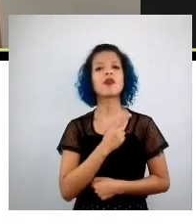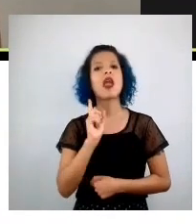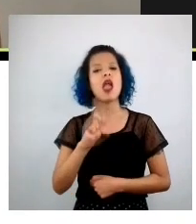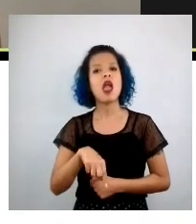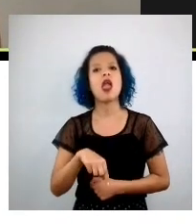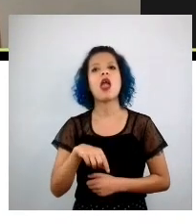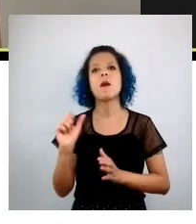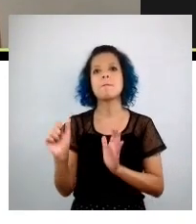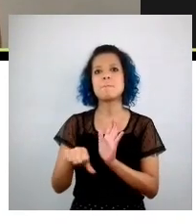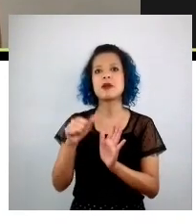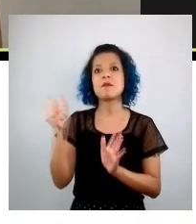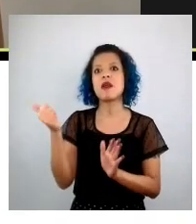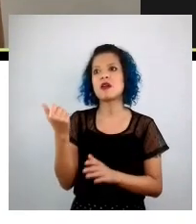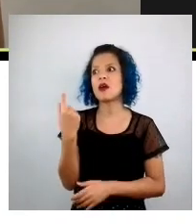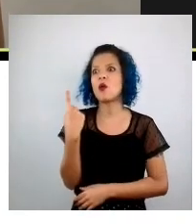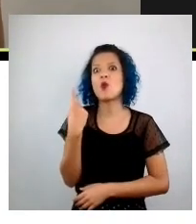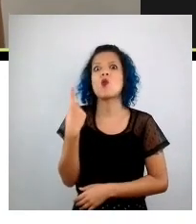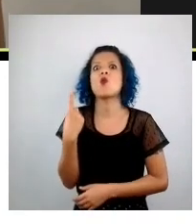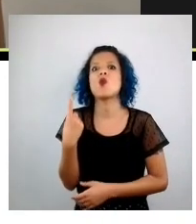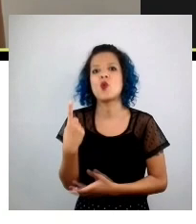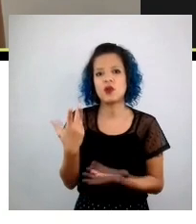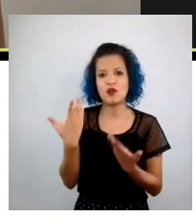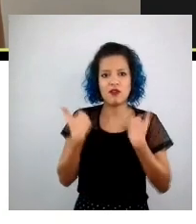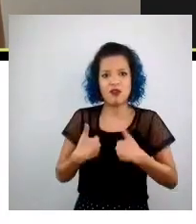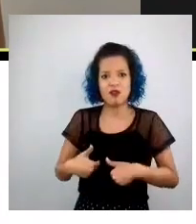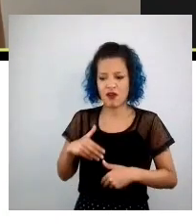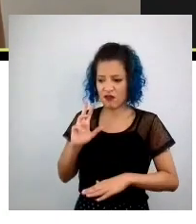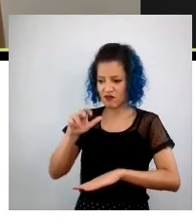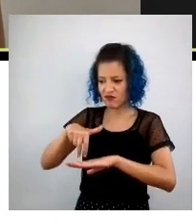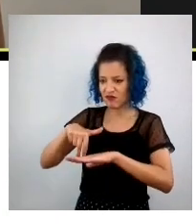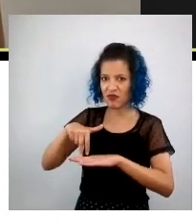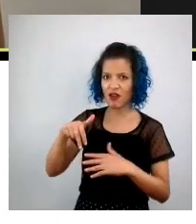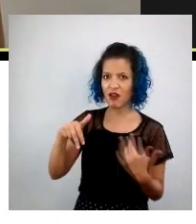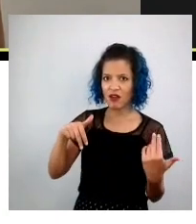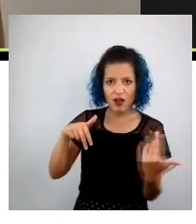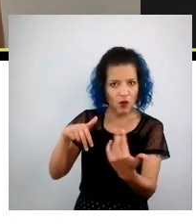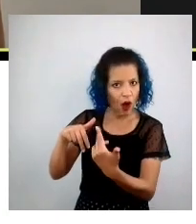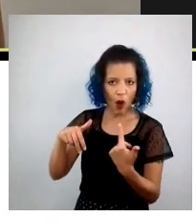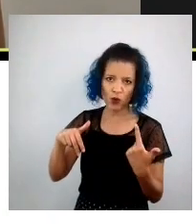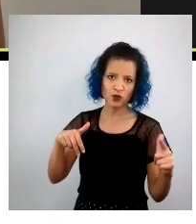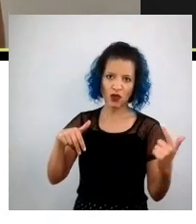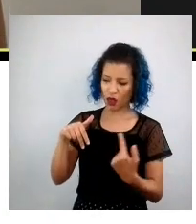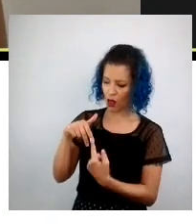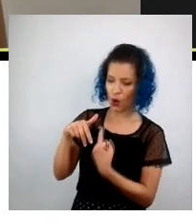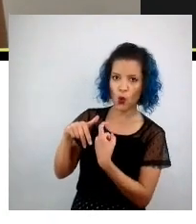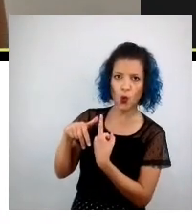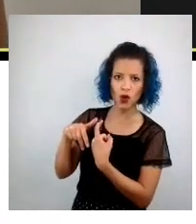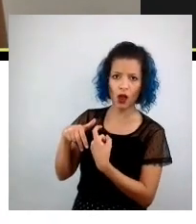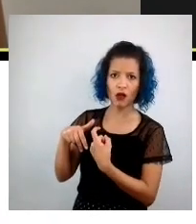as únicas nos lugares onde frequentamos. E às vezes cansa, mas a gente nem